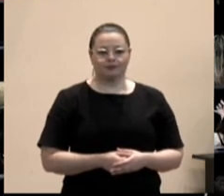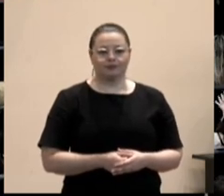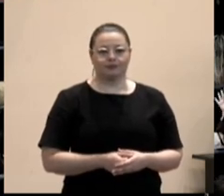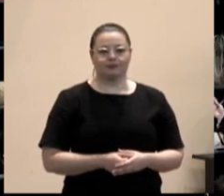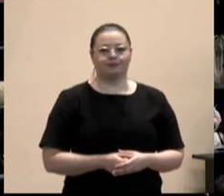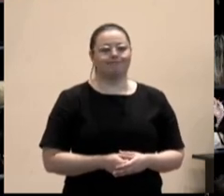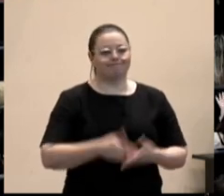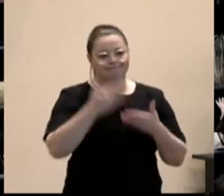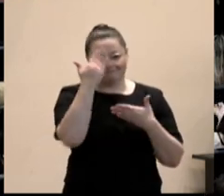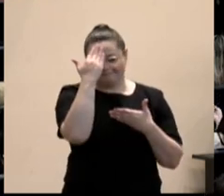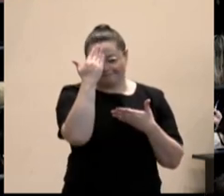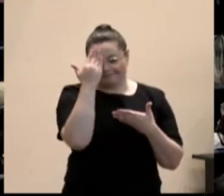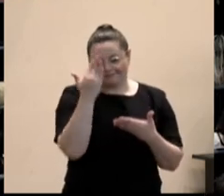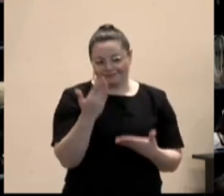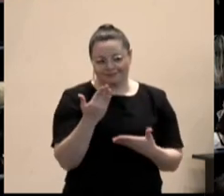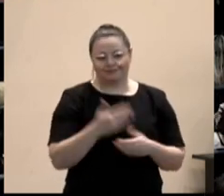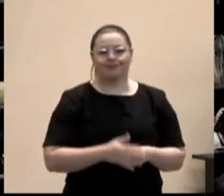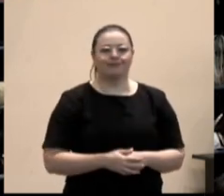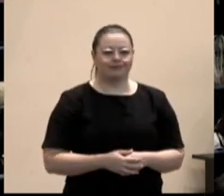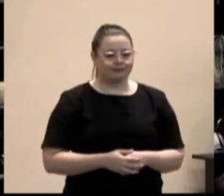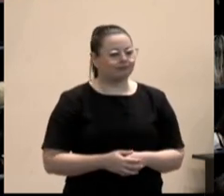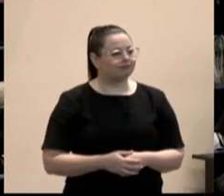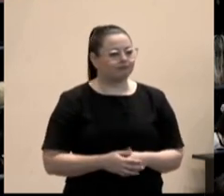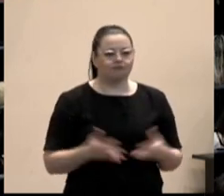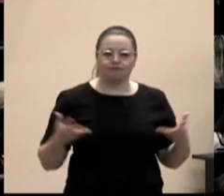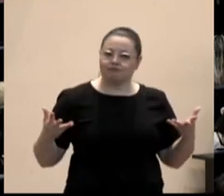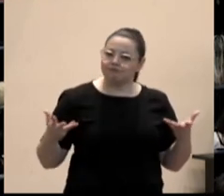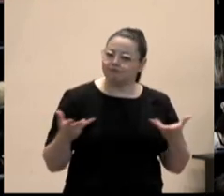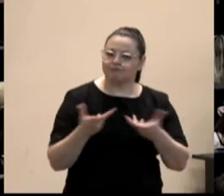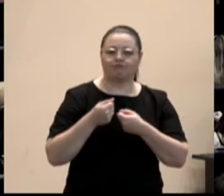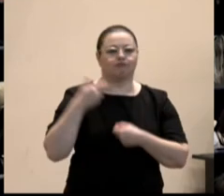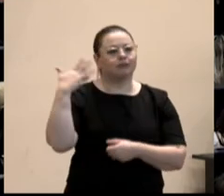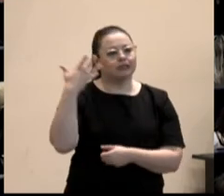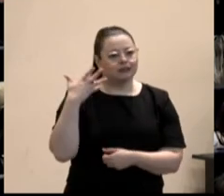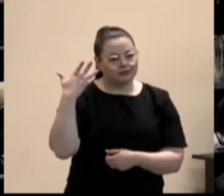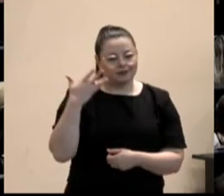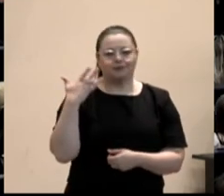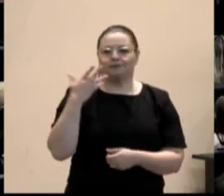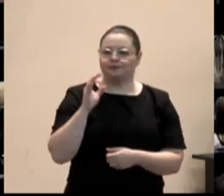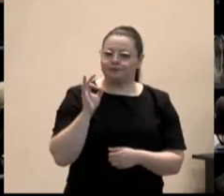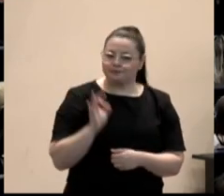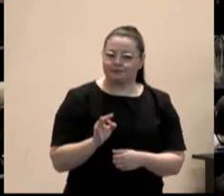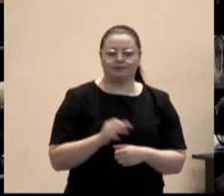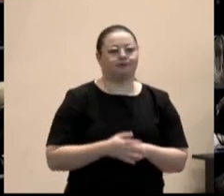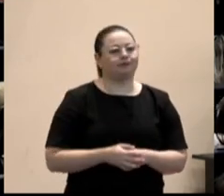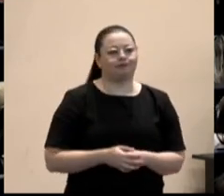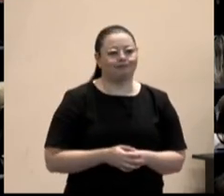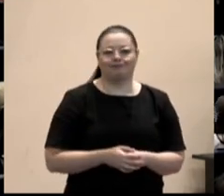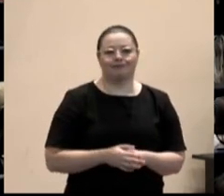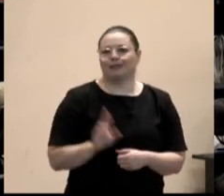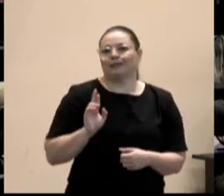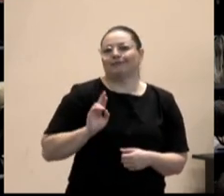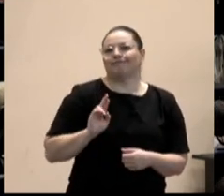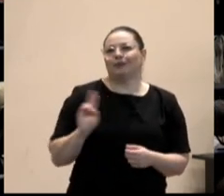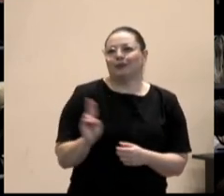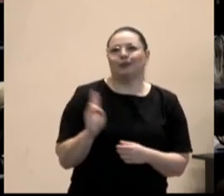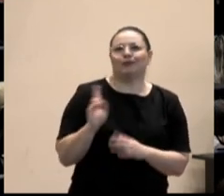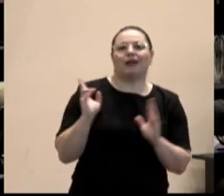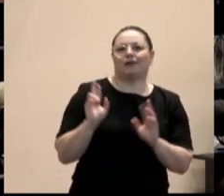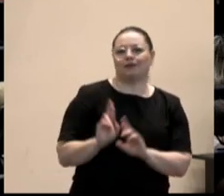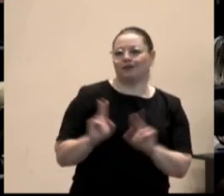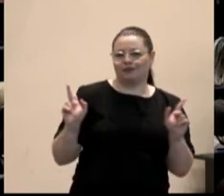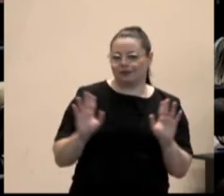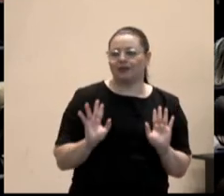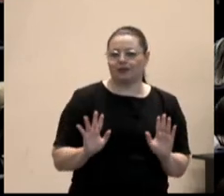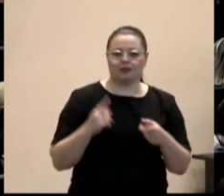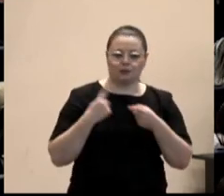Muito obrigada. Acho que uma excelente fala, né, que não poderia ser diferente, não é? A luta